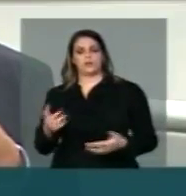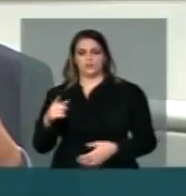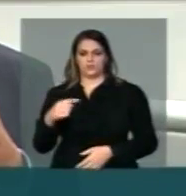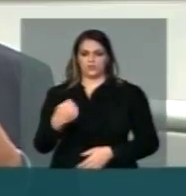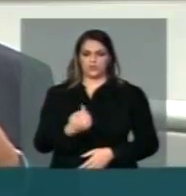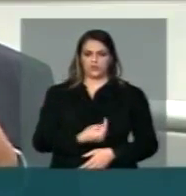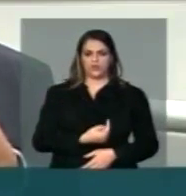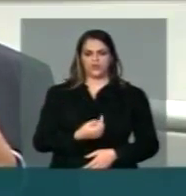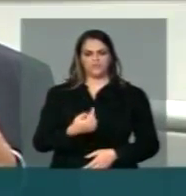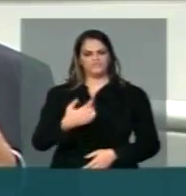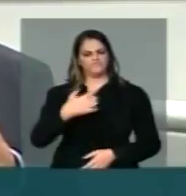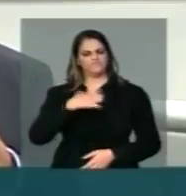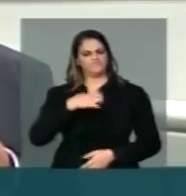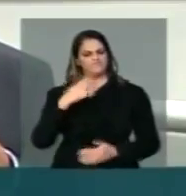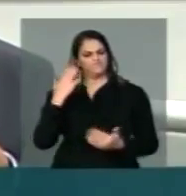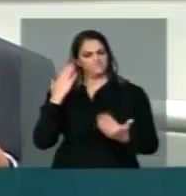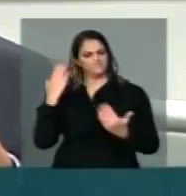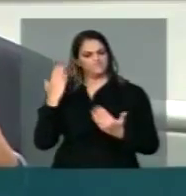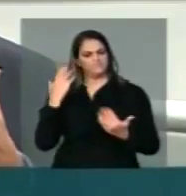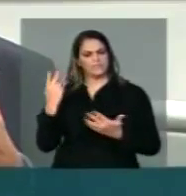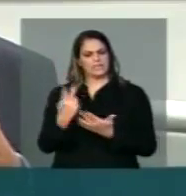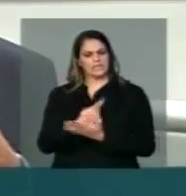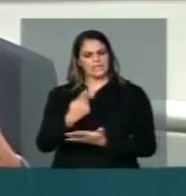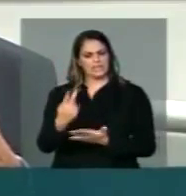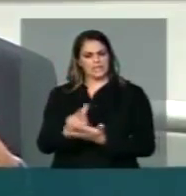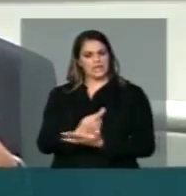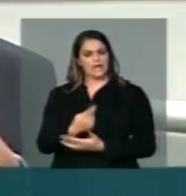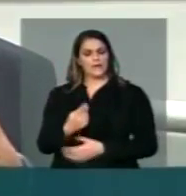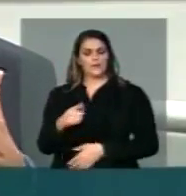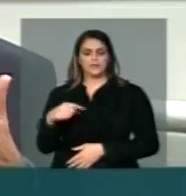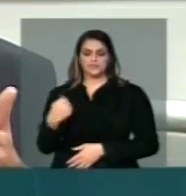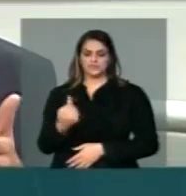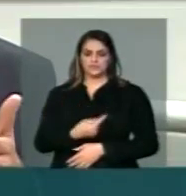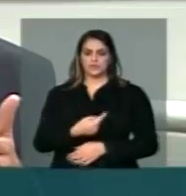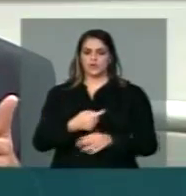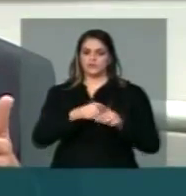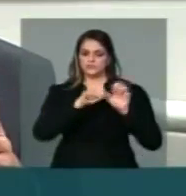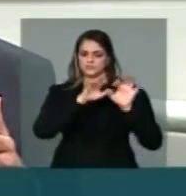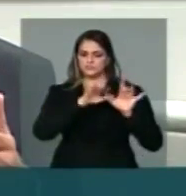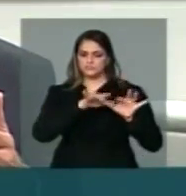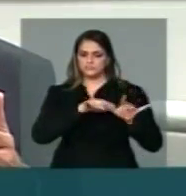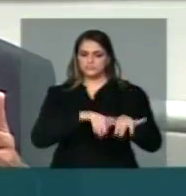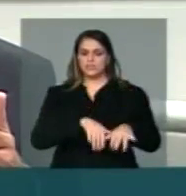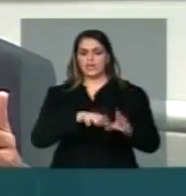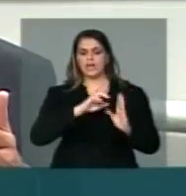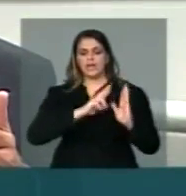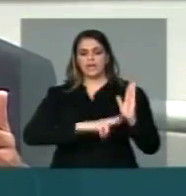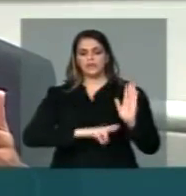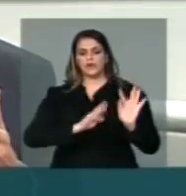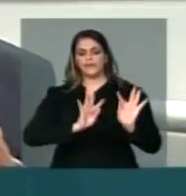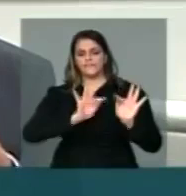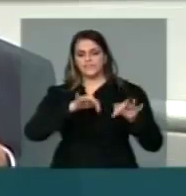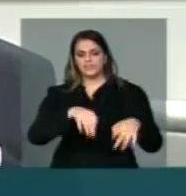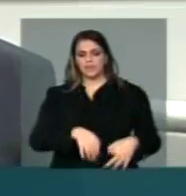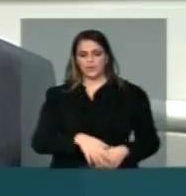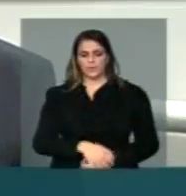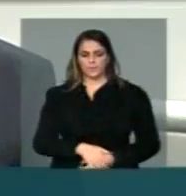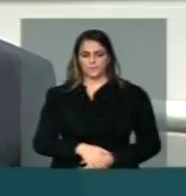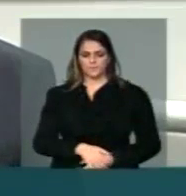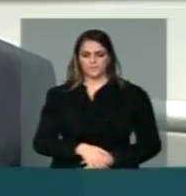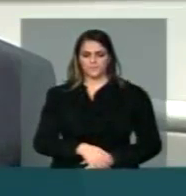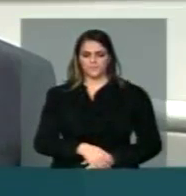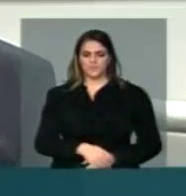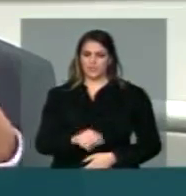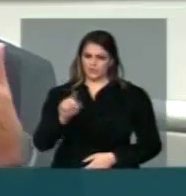identificamos algum desvio, nós consignamos isso no relatório final. E o senhor identificou algum desvio? Ao que